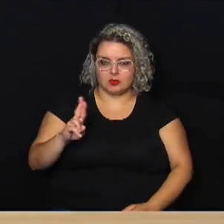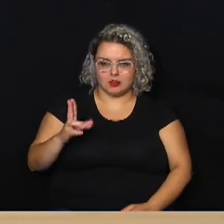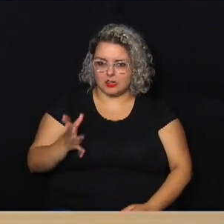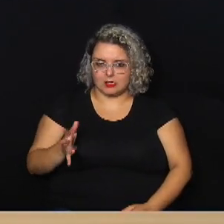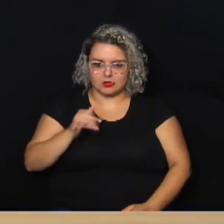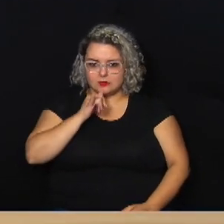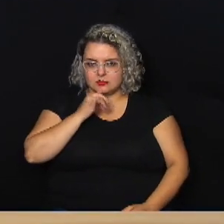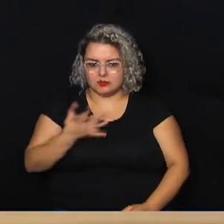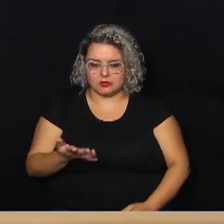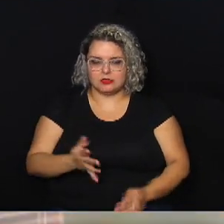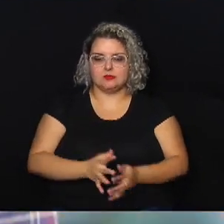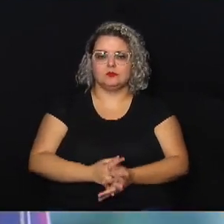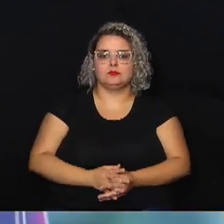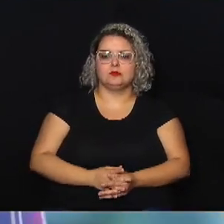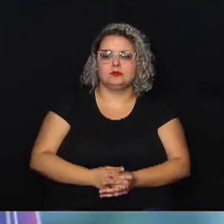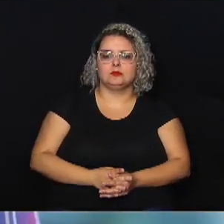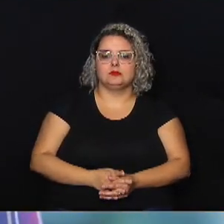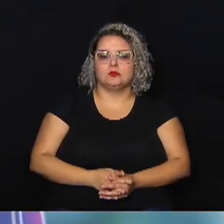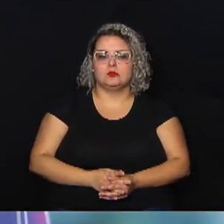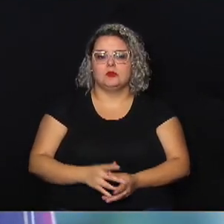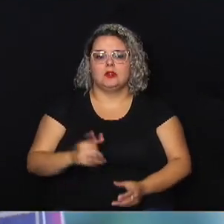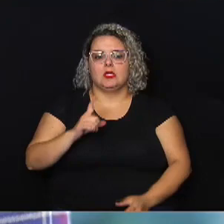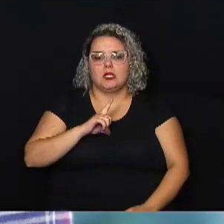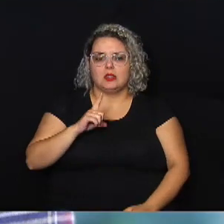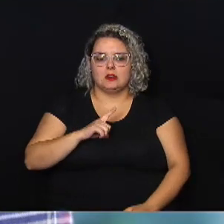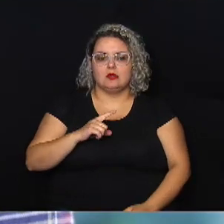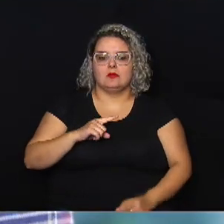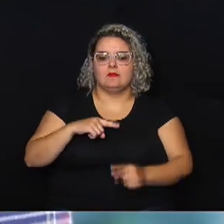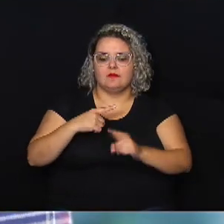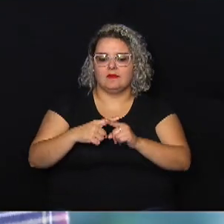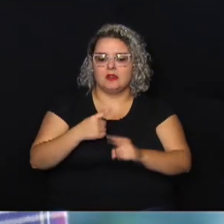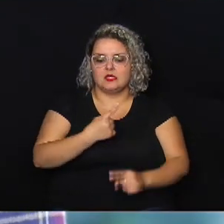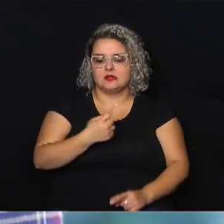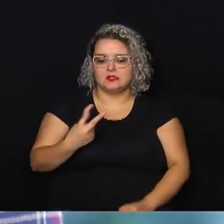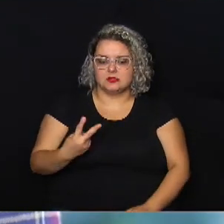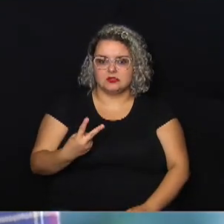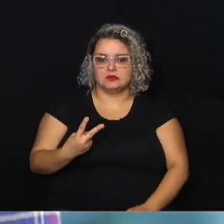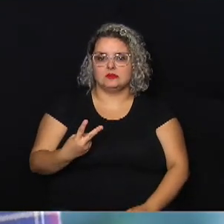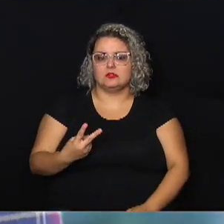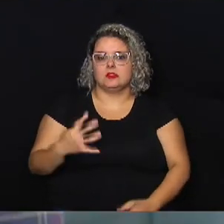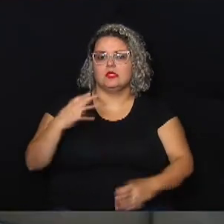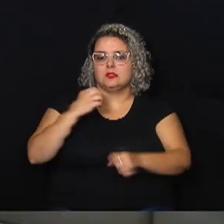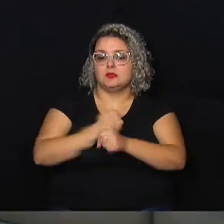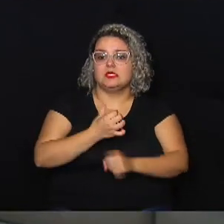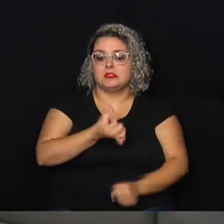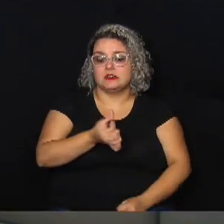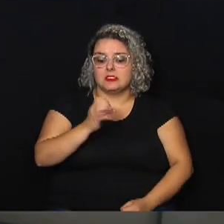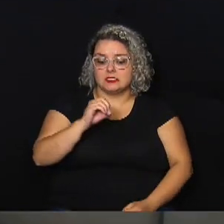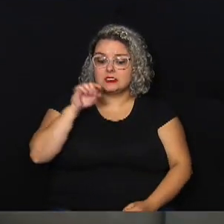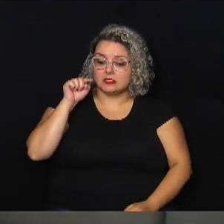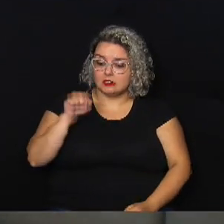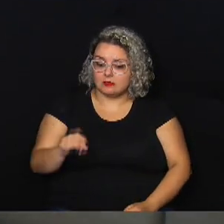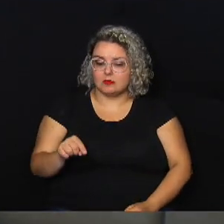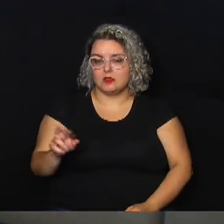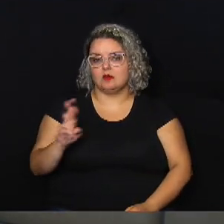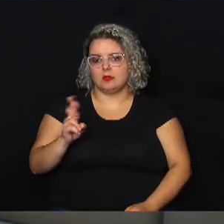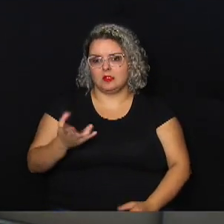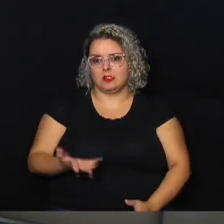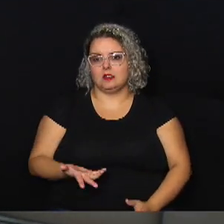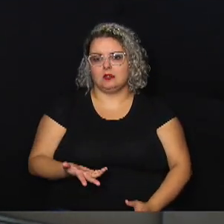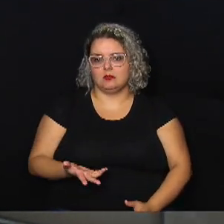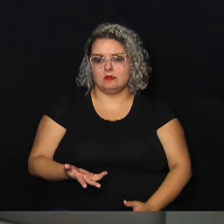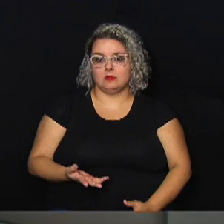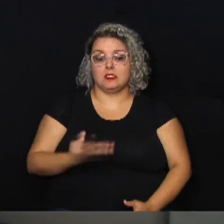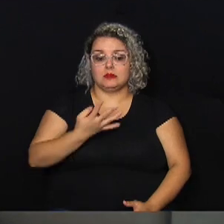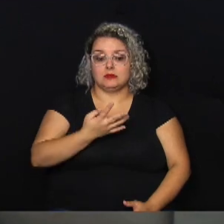conseguiu. Aí você tem 12 vezes 12, um salário anual, R$60.000. Aí com mais 10 anos, 45, você